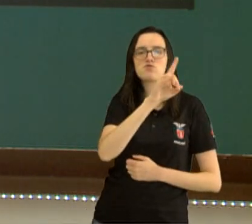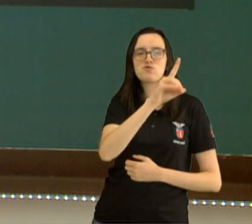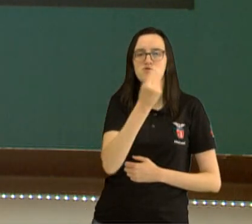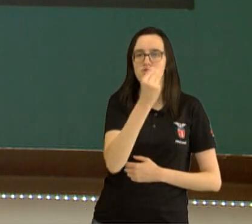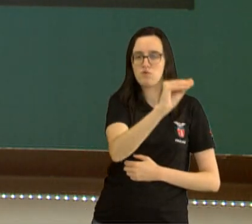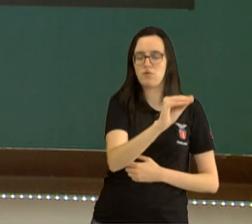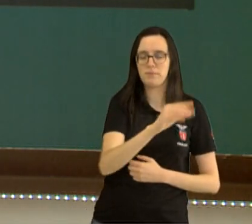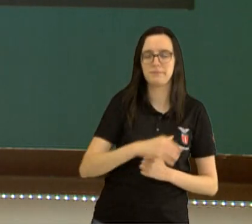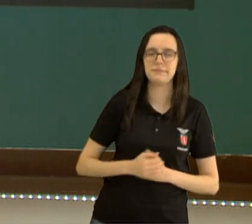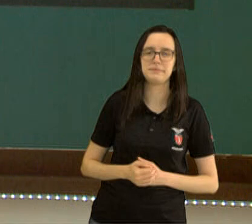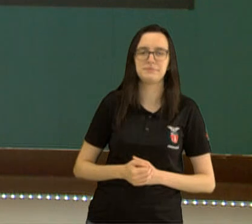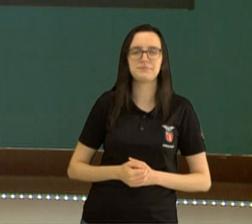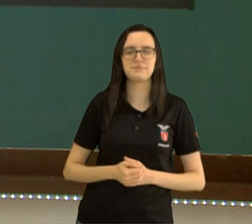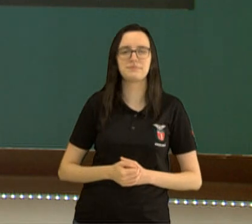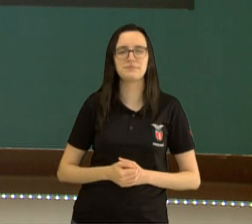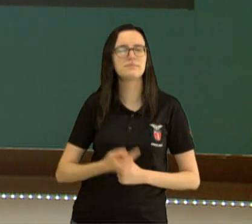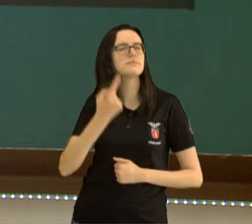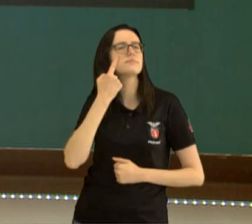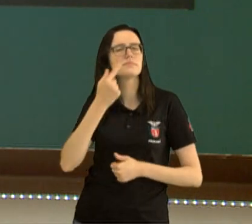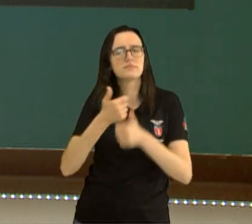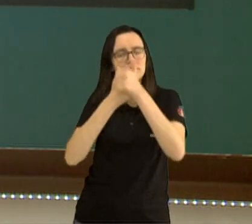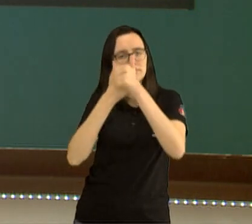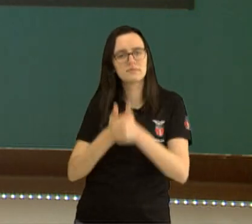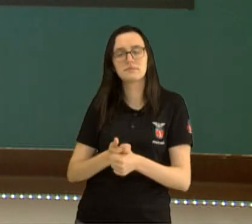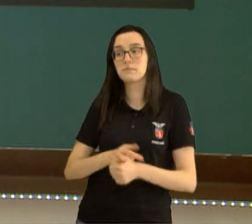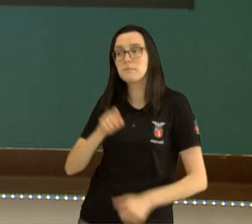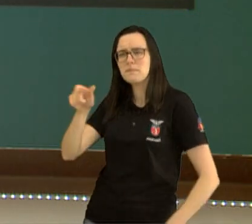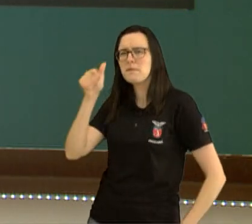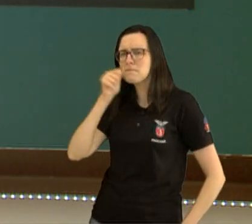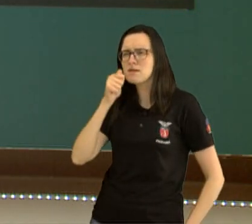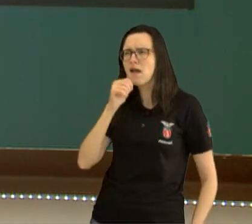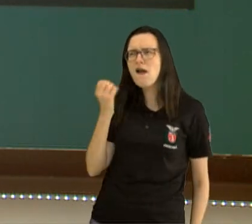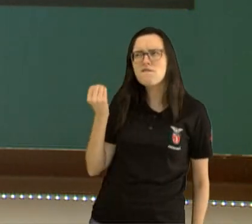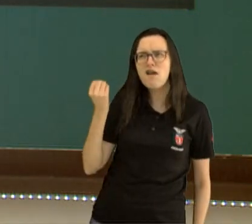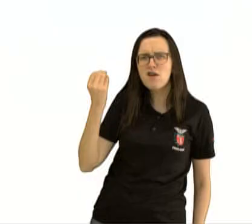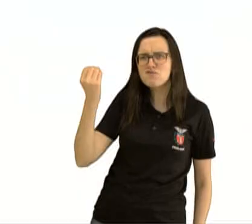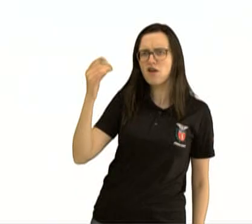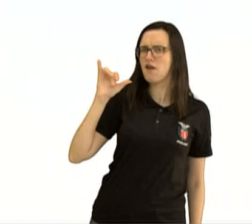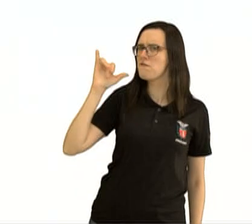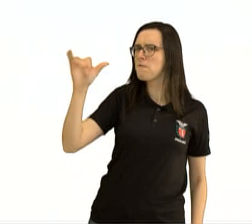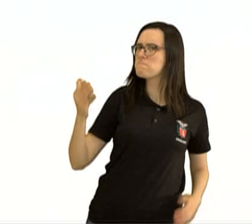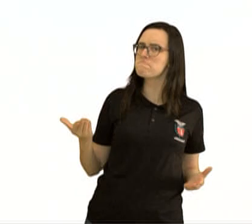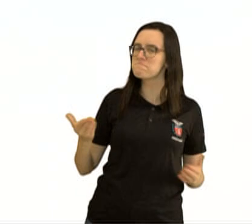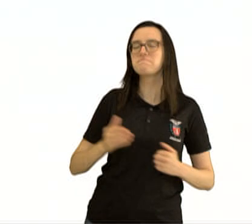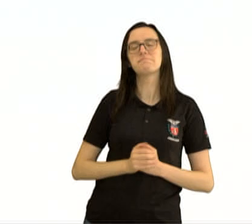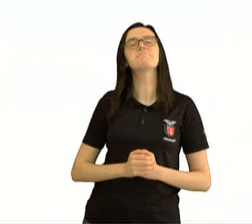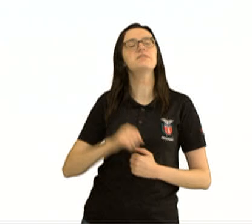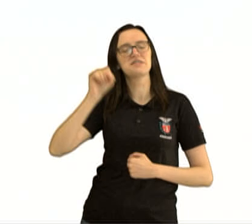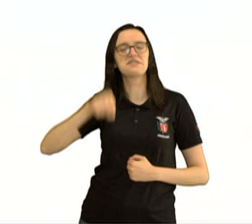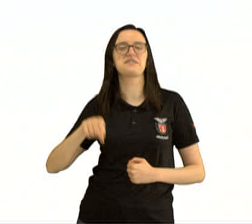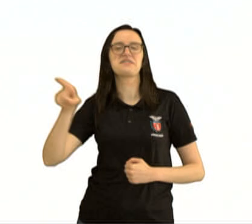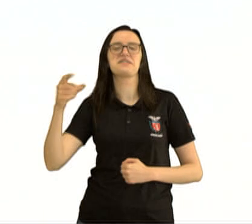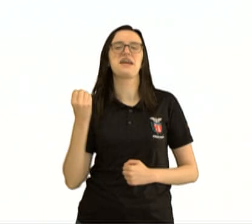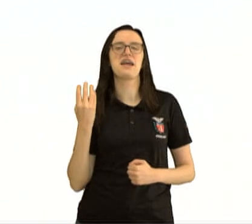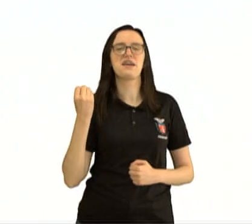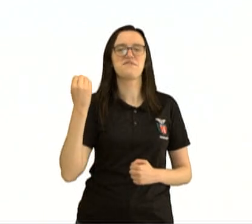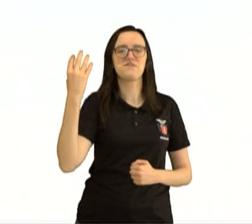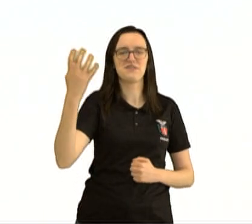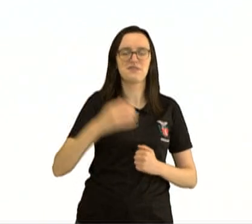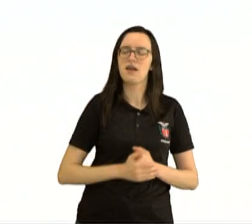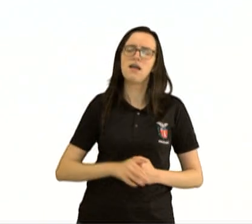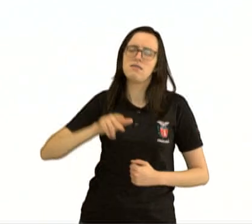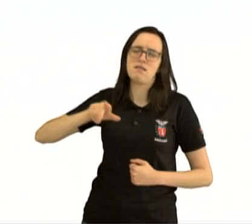aqui, ó. Did she travel by plane? Ela viajou de avião? Yes, she did. No,